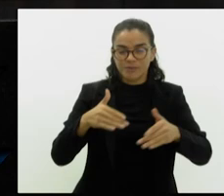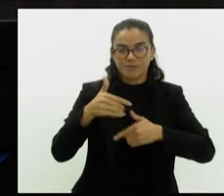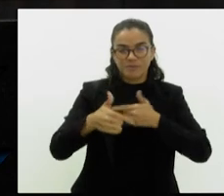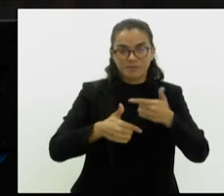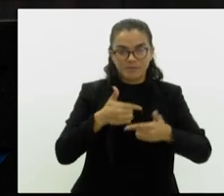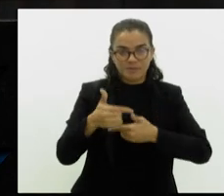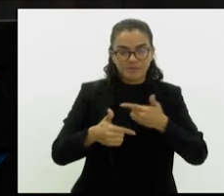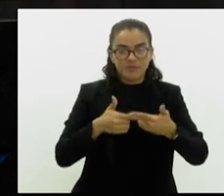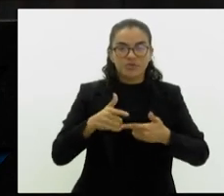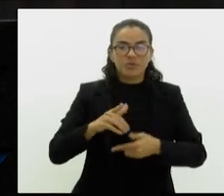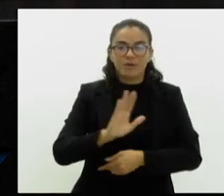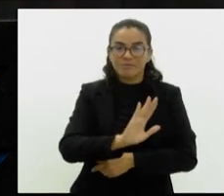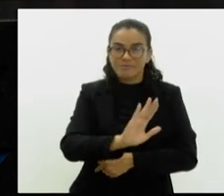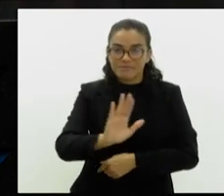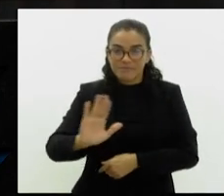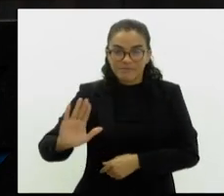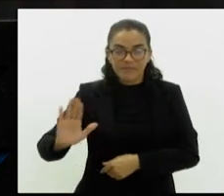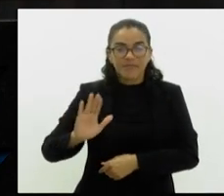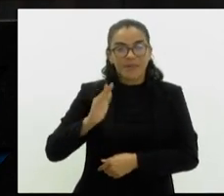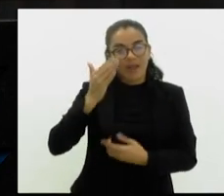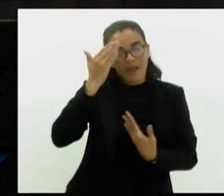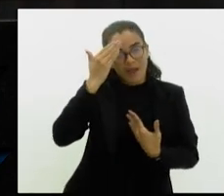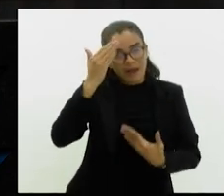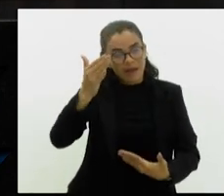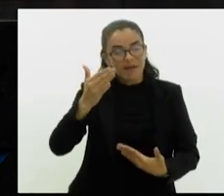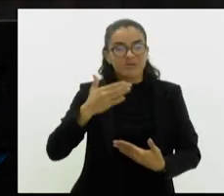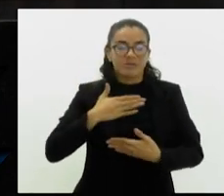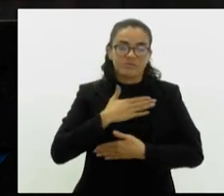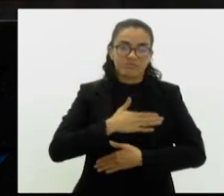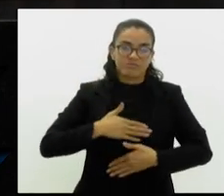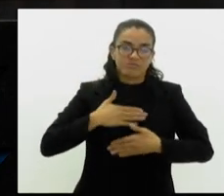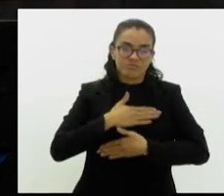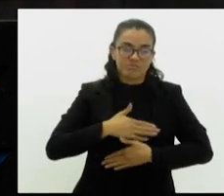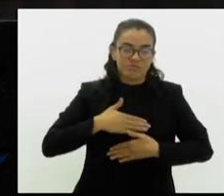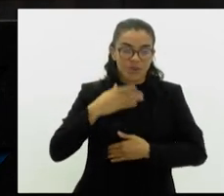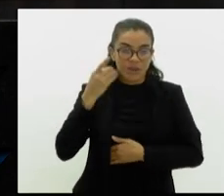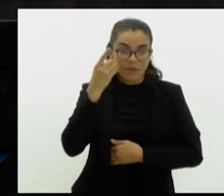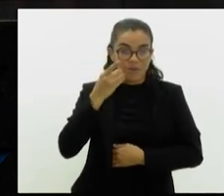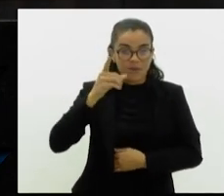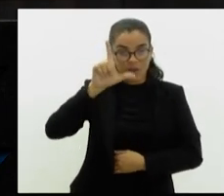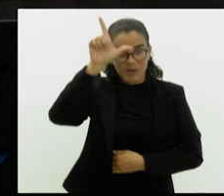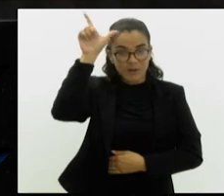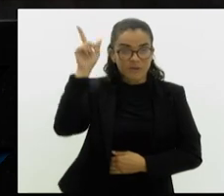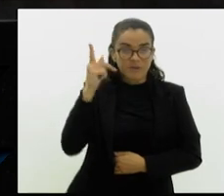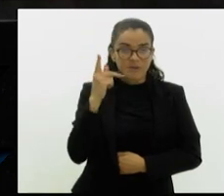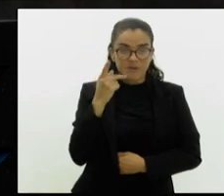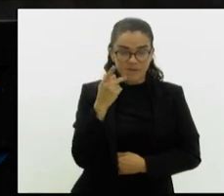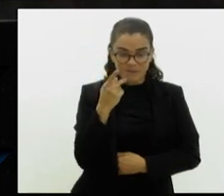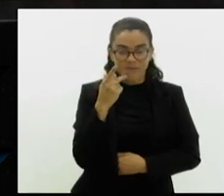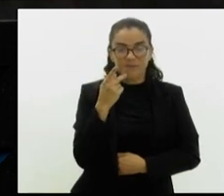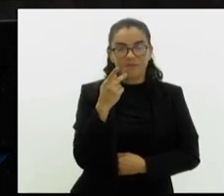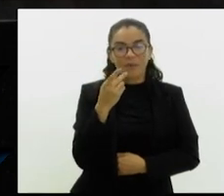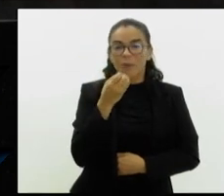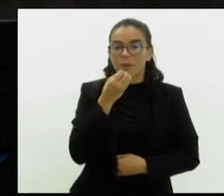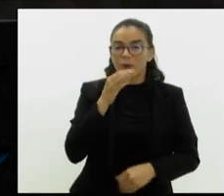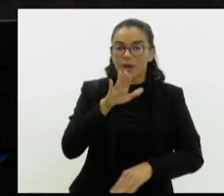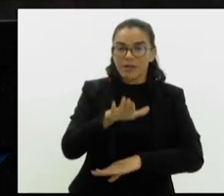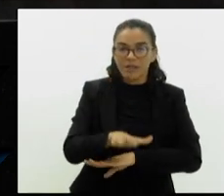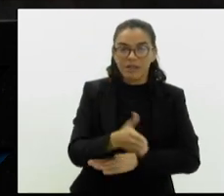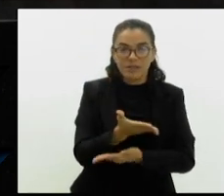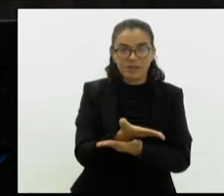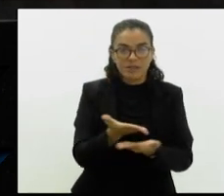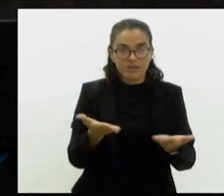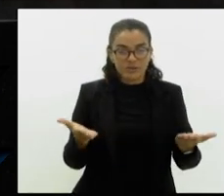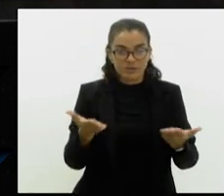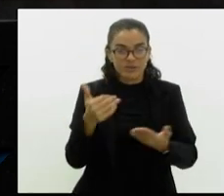despeço aqui não é agradecendo a gentileza do nobre deputado Luís Paulo Correa da Rocha uma boa tarde a